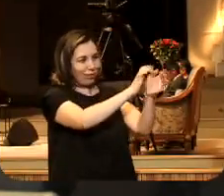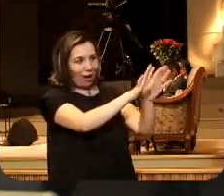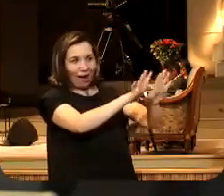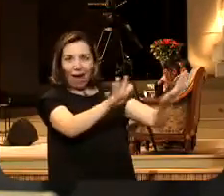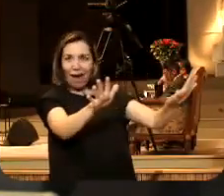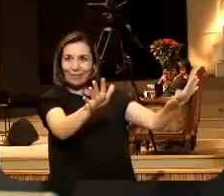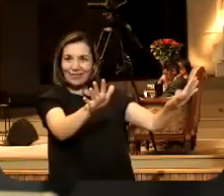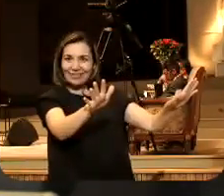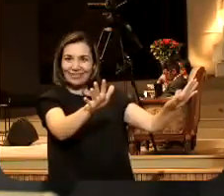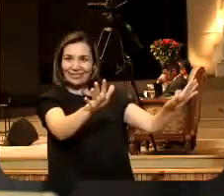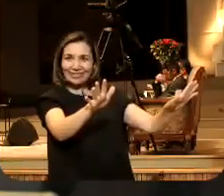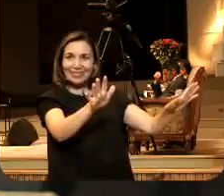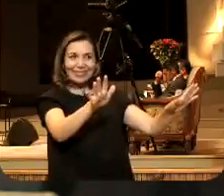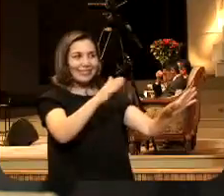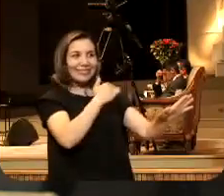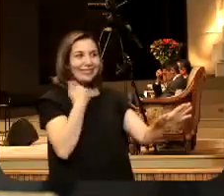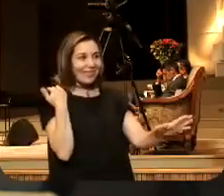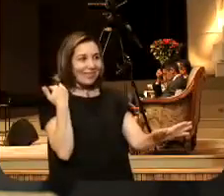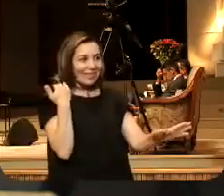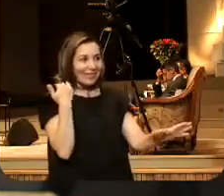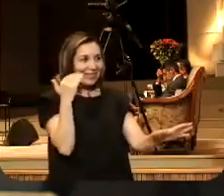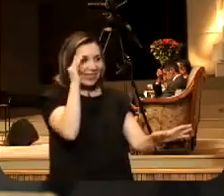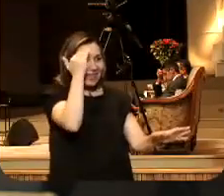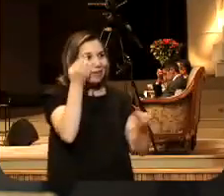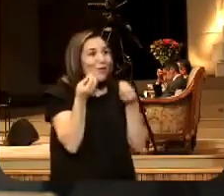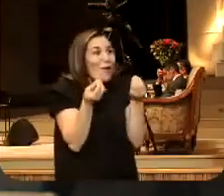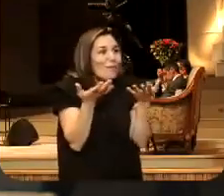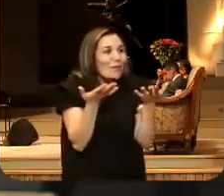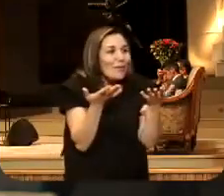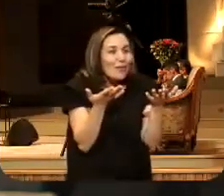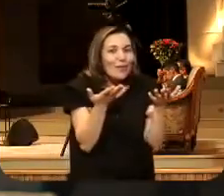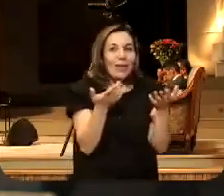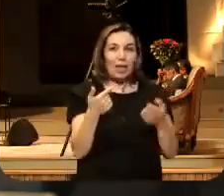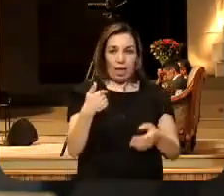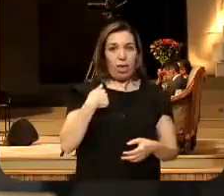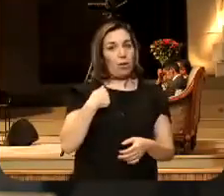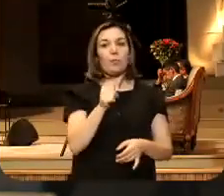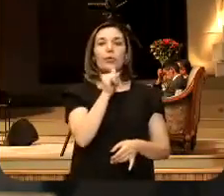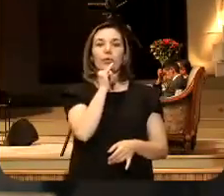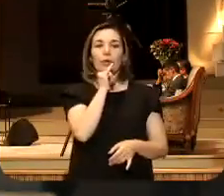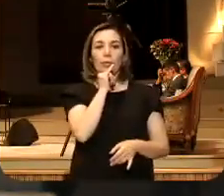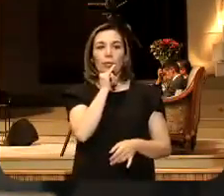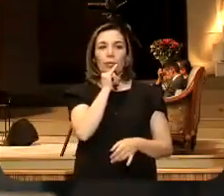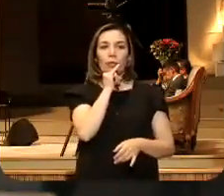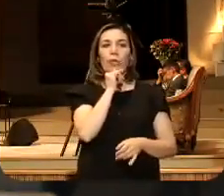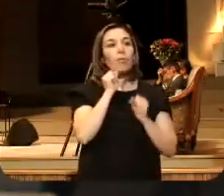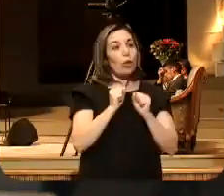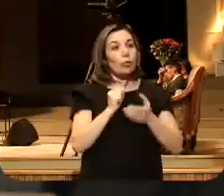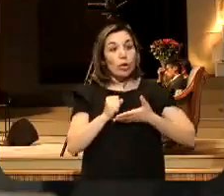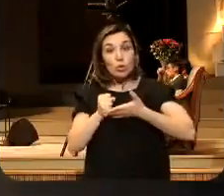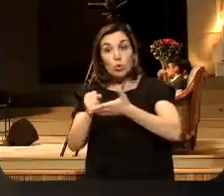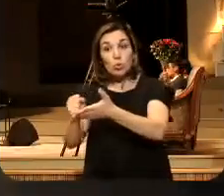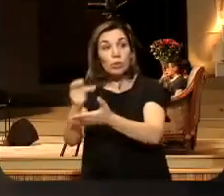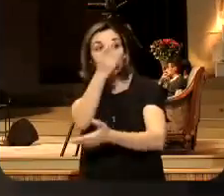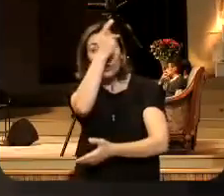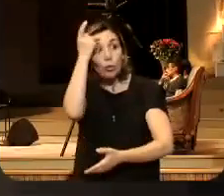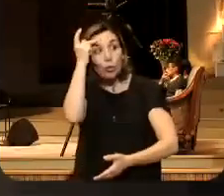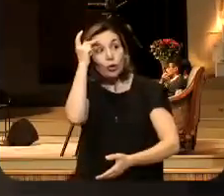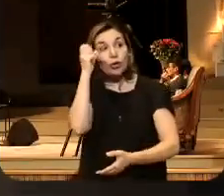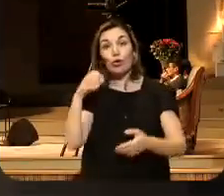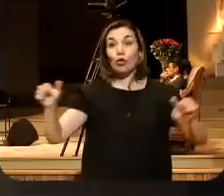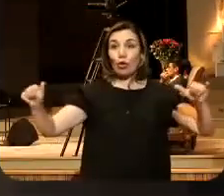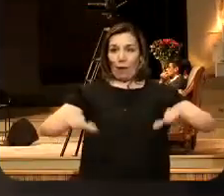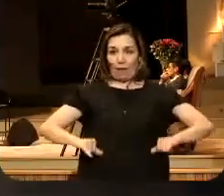melhor. Bom, eu faço parte de um ministério desta igreja, Ministério